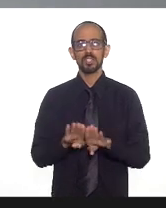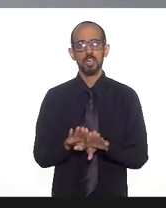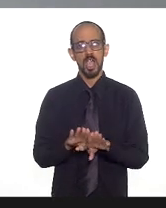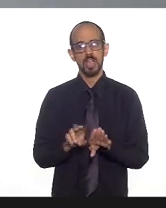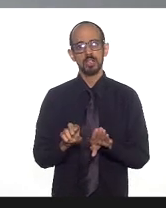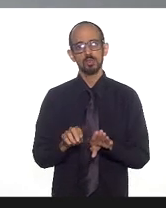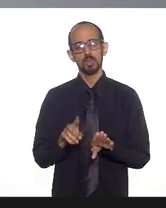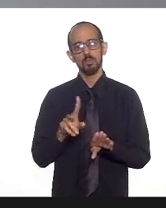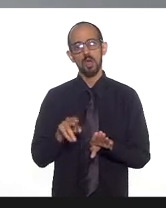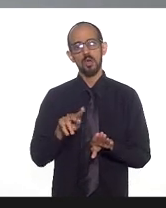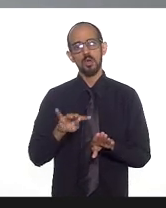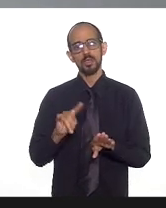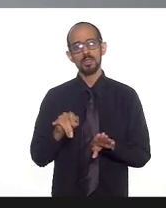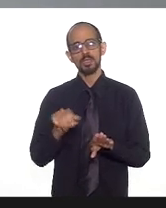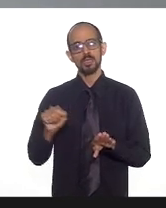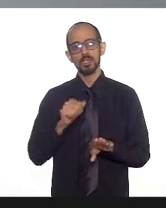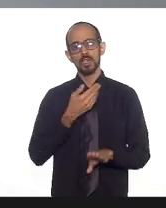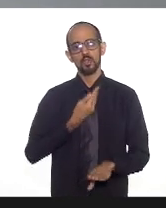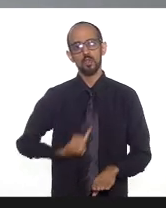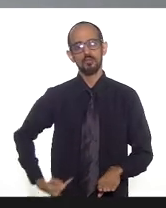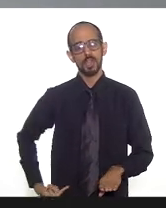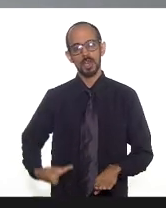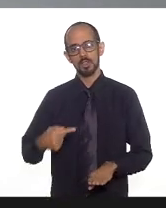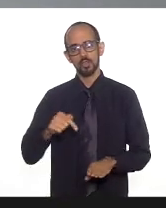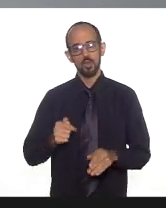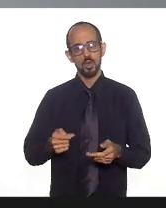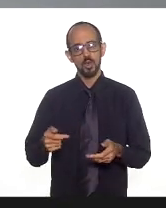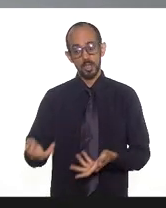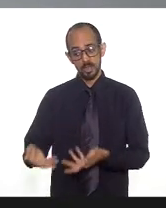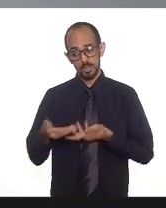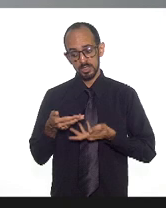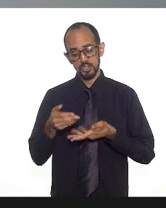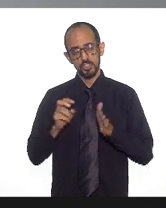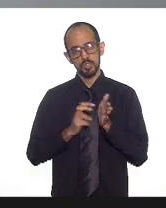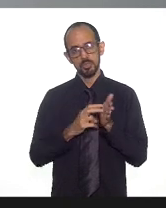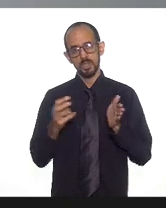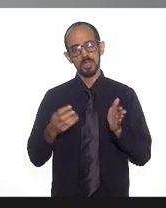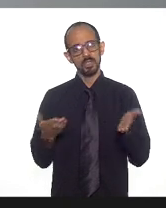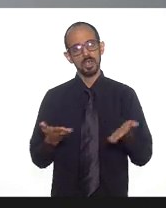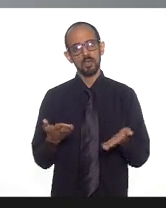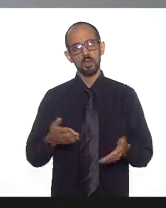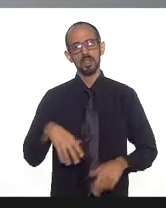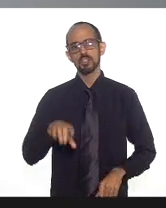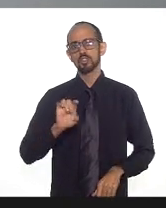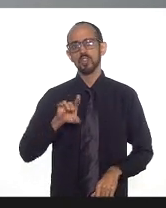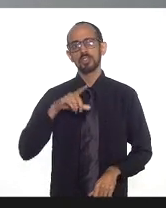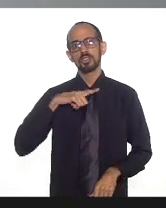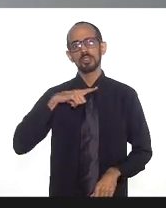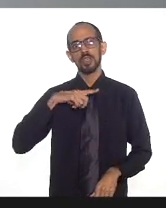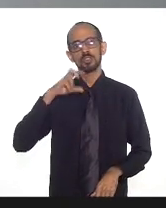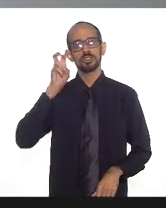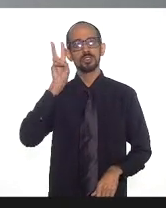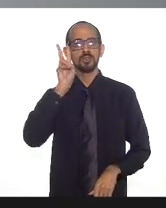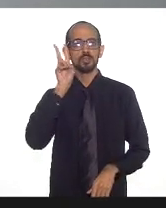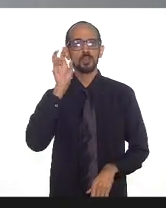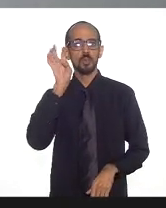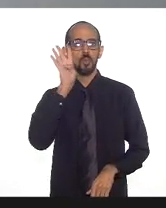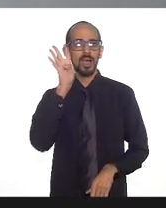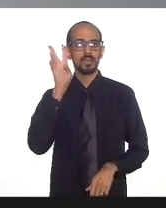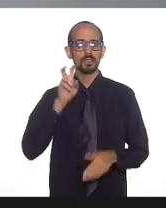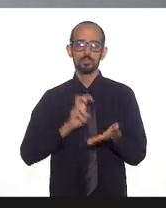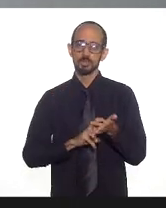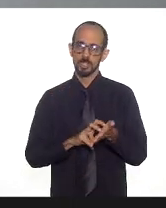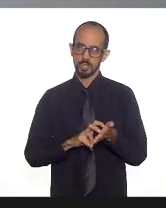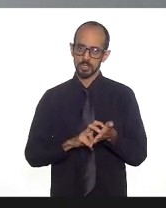Ilha do Governador, que atendia toda a parte da manhã e agora só atende segunda e quarta pela manhã. Isso é complicado, porque